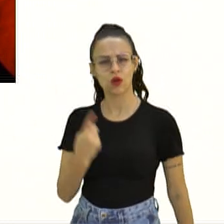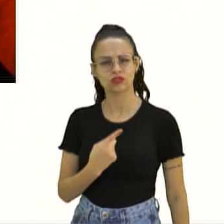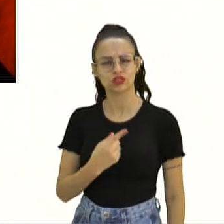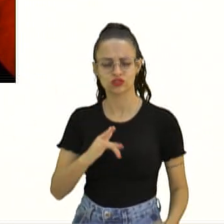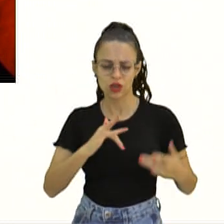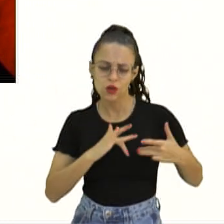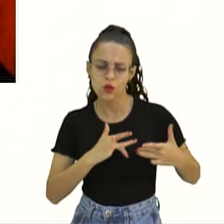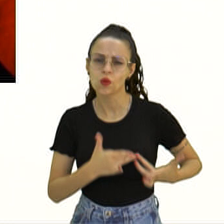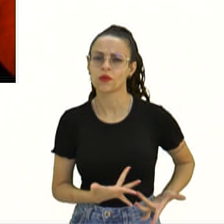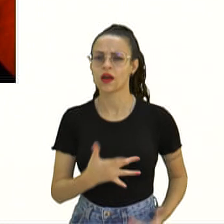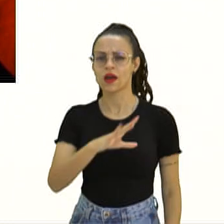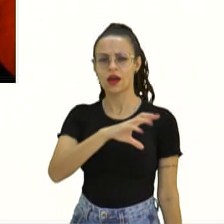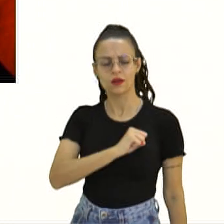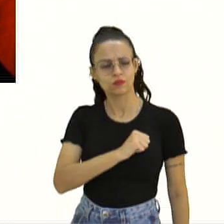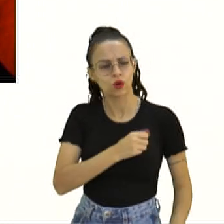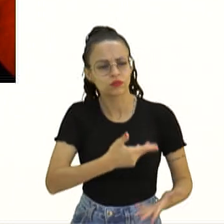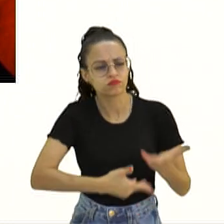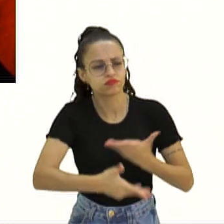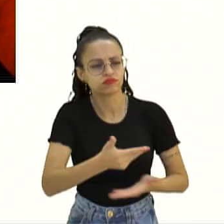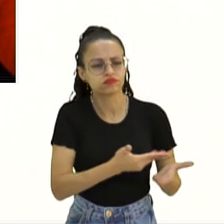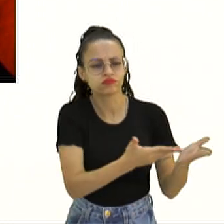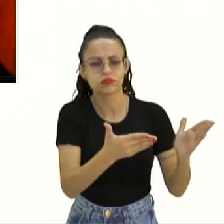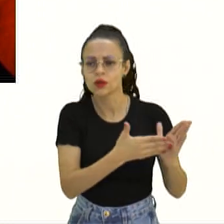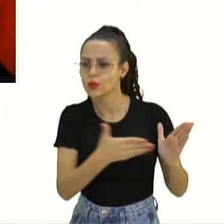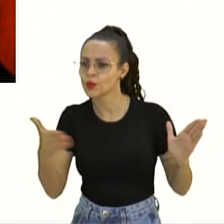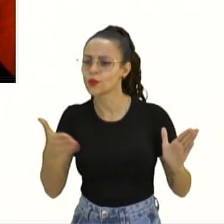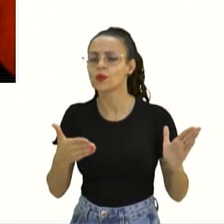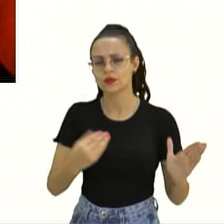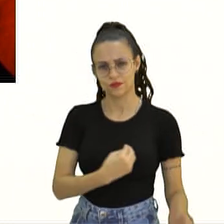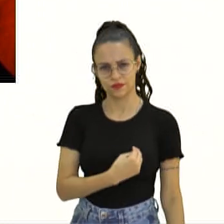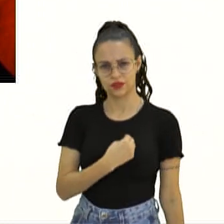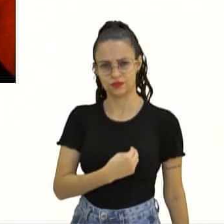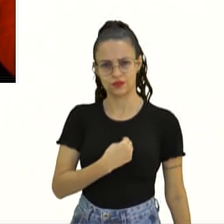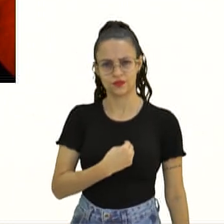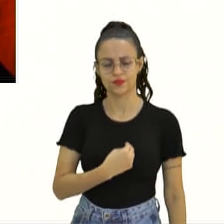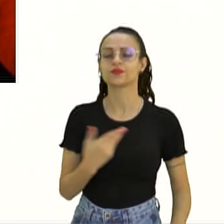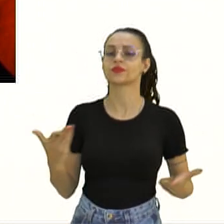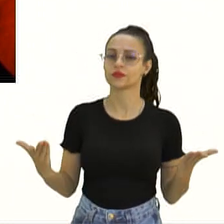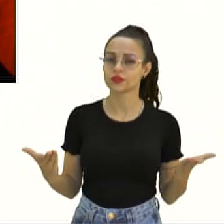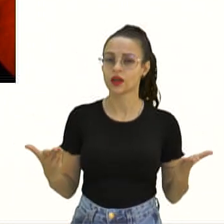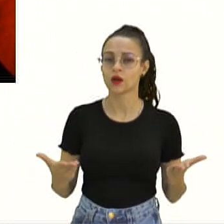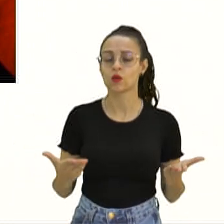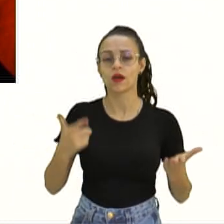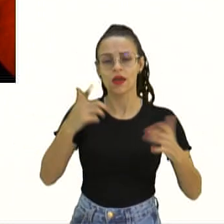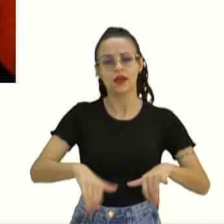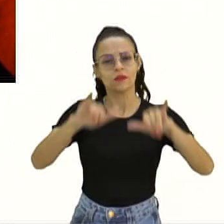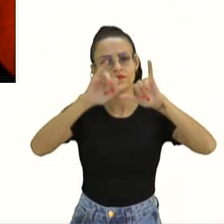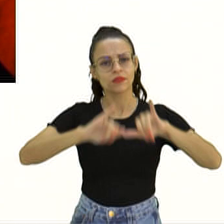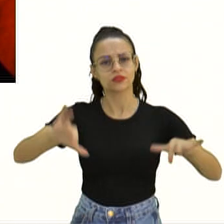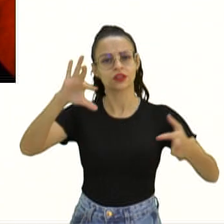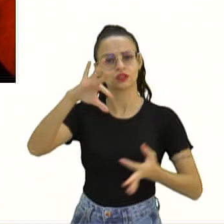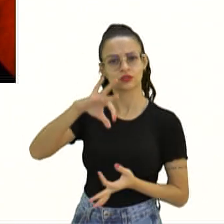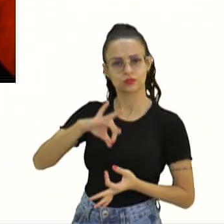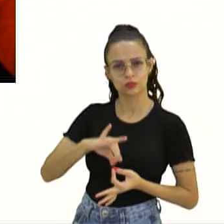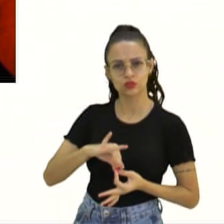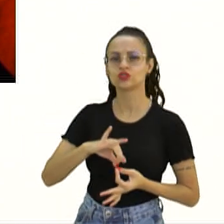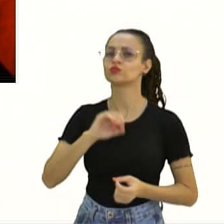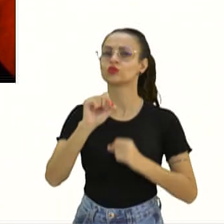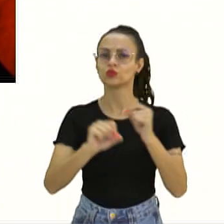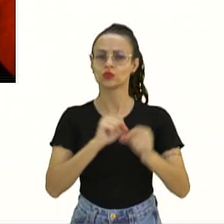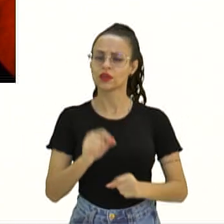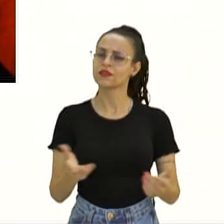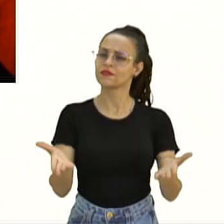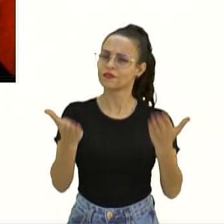mos a compaixão eo amor ao próximo enquanto podemos então quer dizer uma mensagem do budismo Líder dizendo Vamos